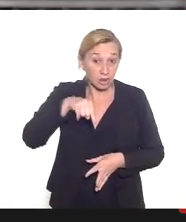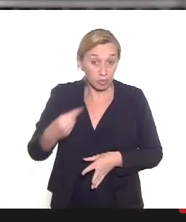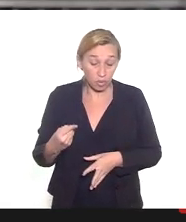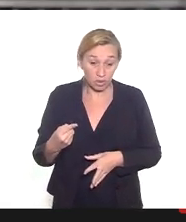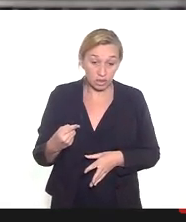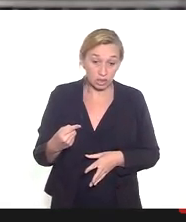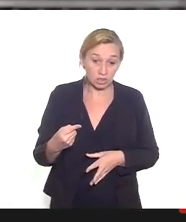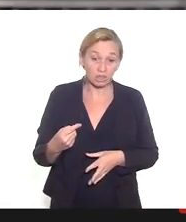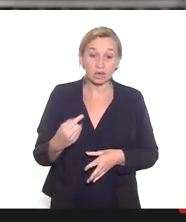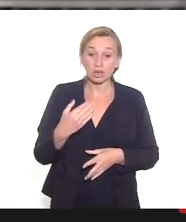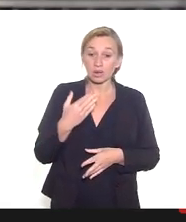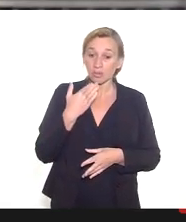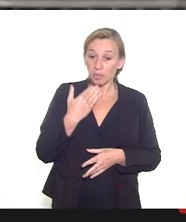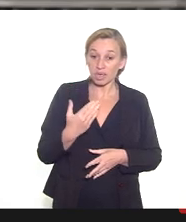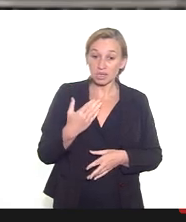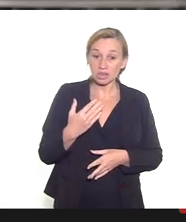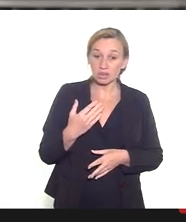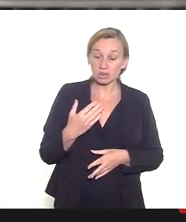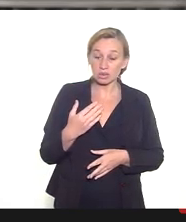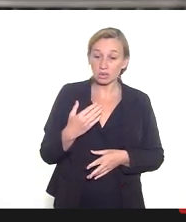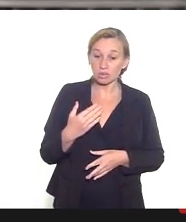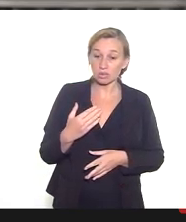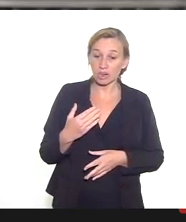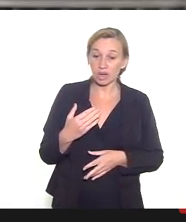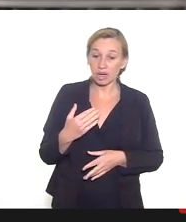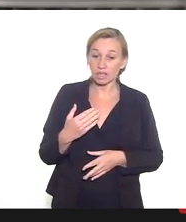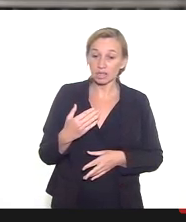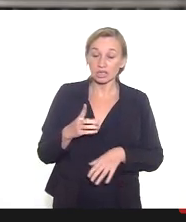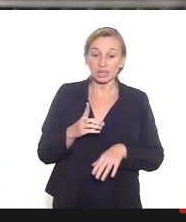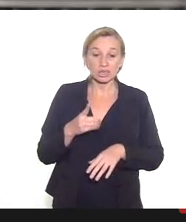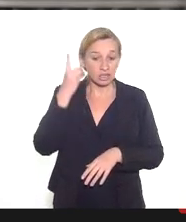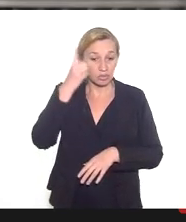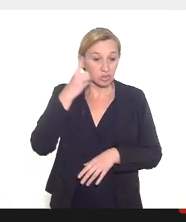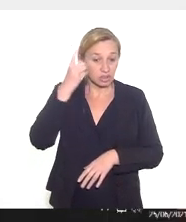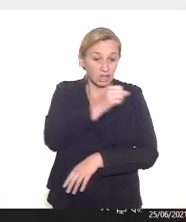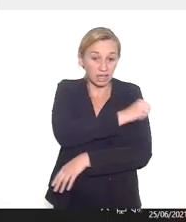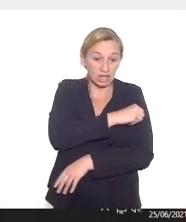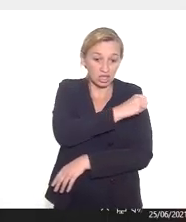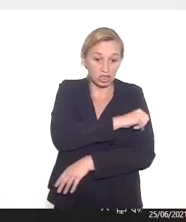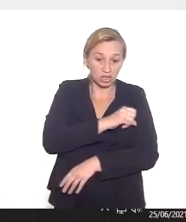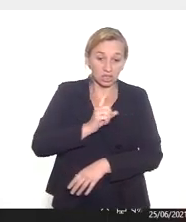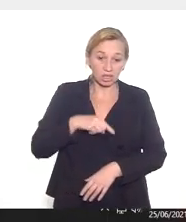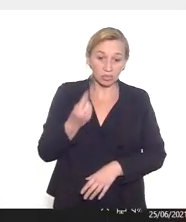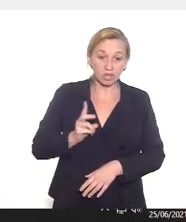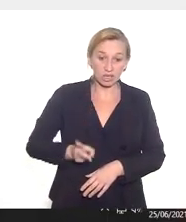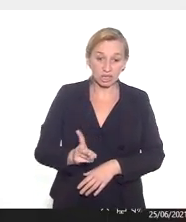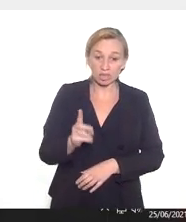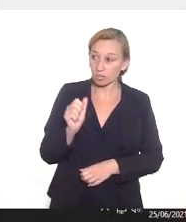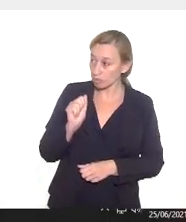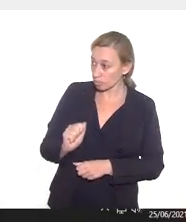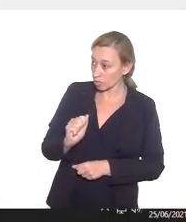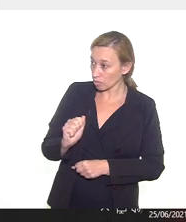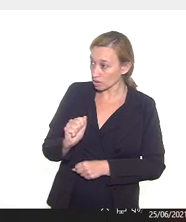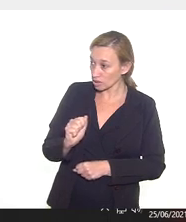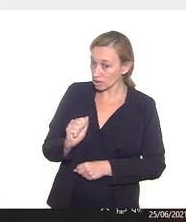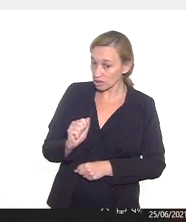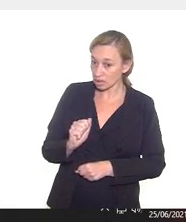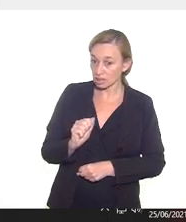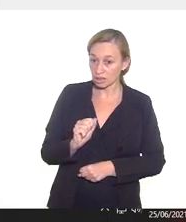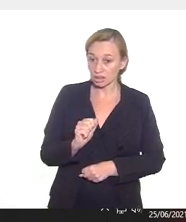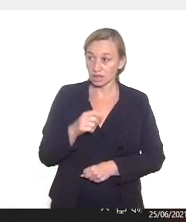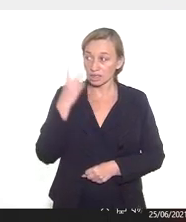seguida eu passo para intervenção da deputada enfermeira Rejane e a gente segue pode ser assim